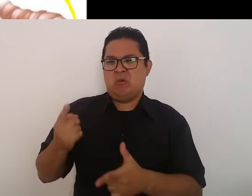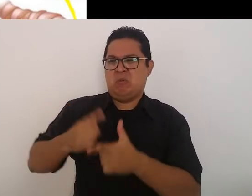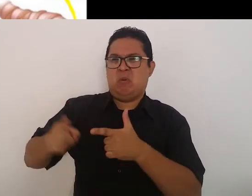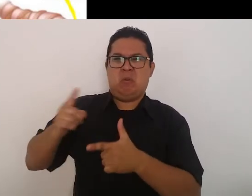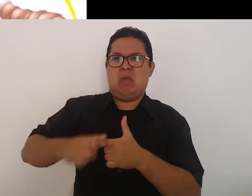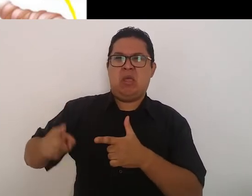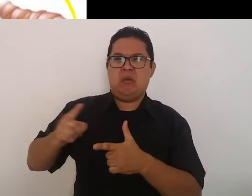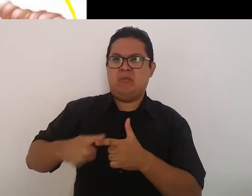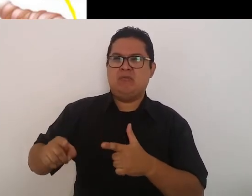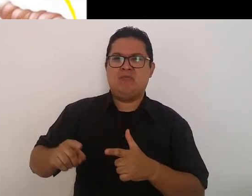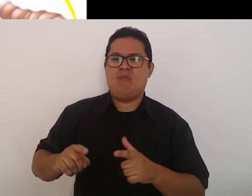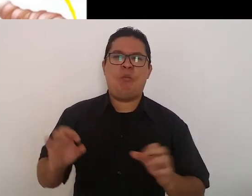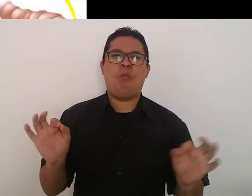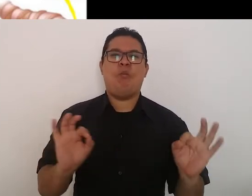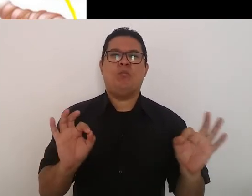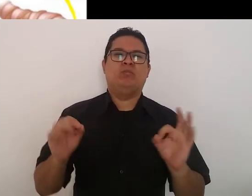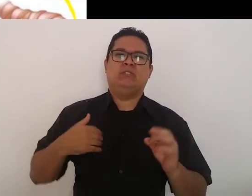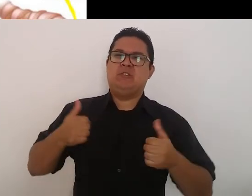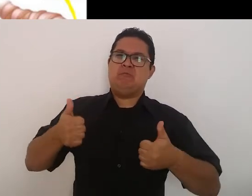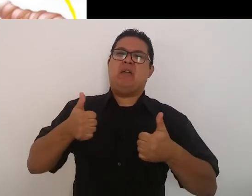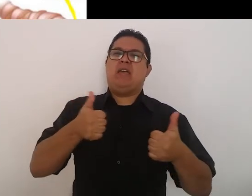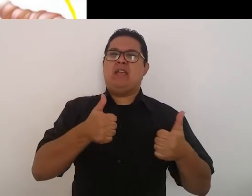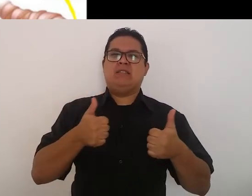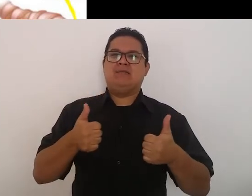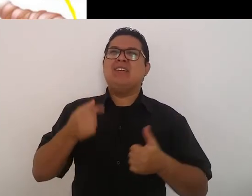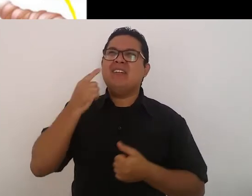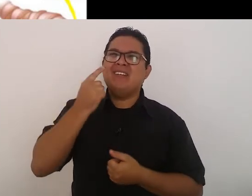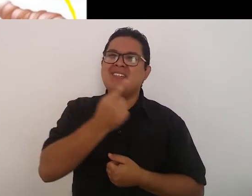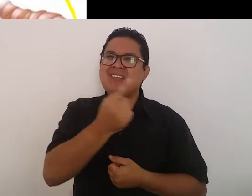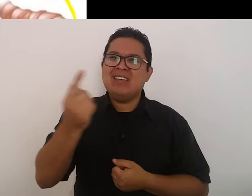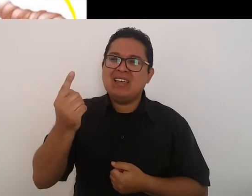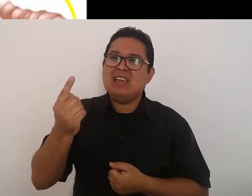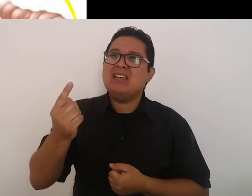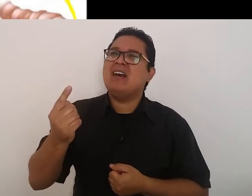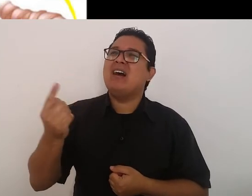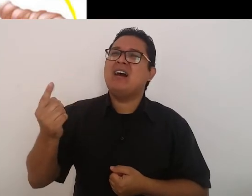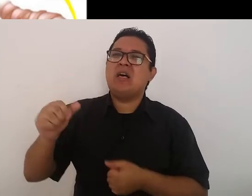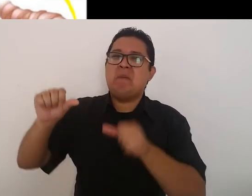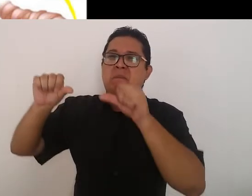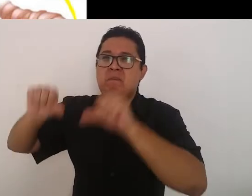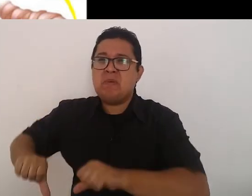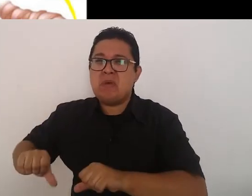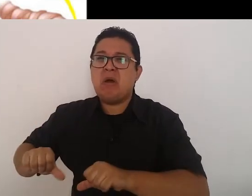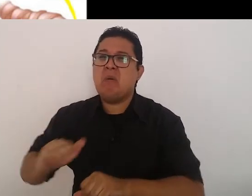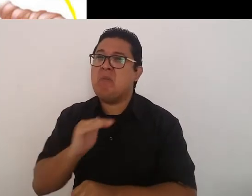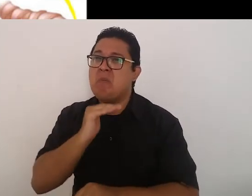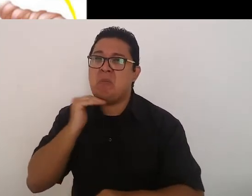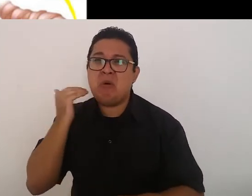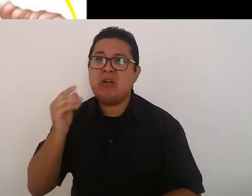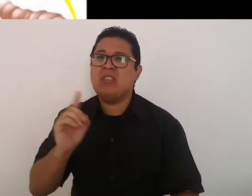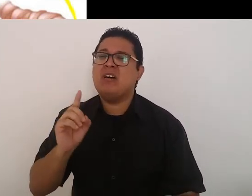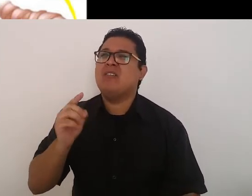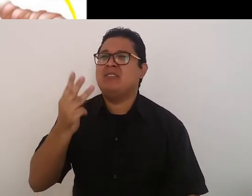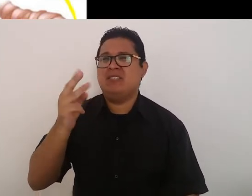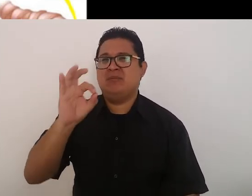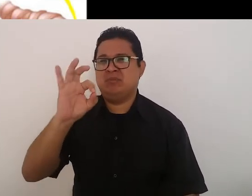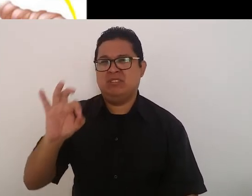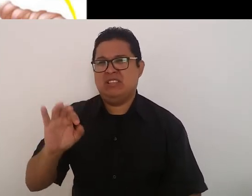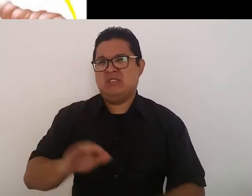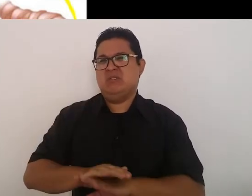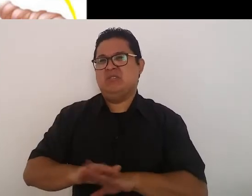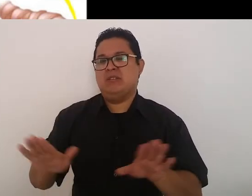0,5%, 1%, 3%. O problema é que é uma gripe e ela